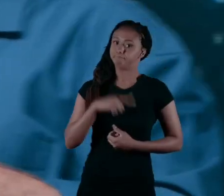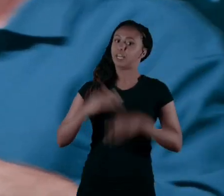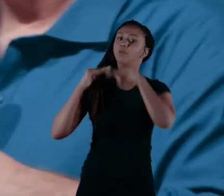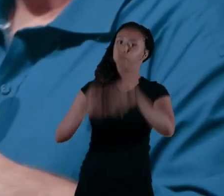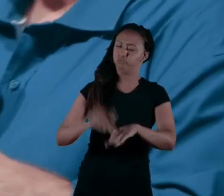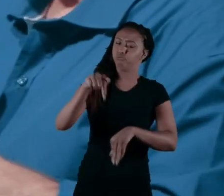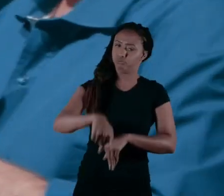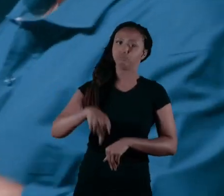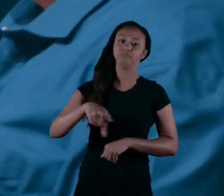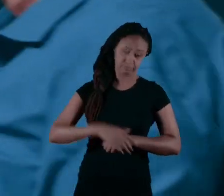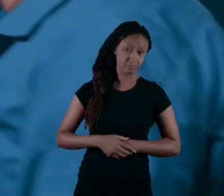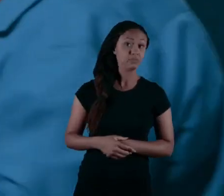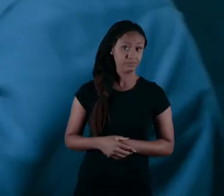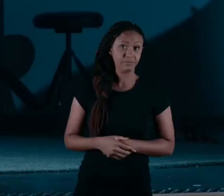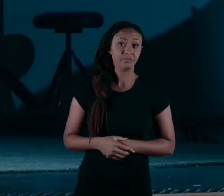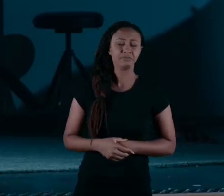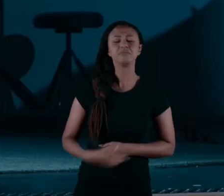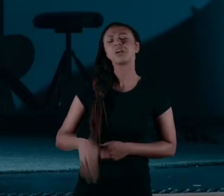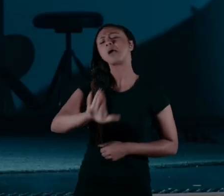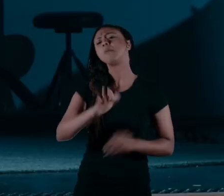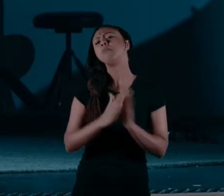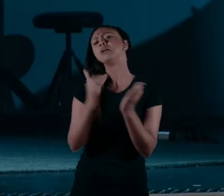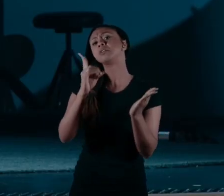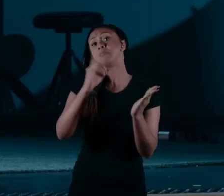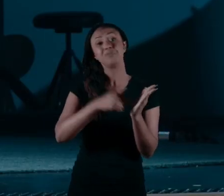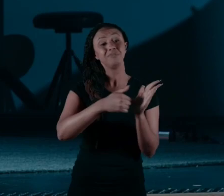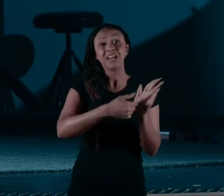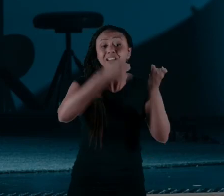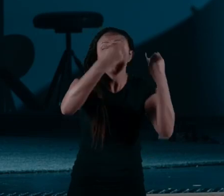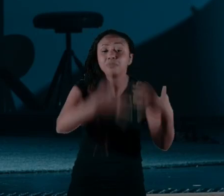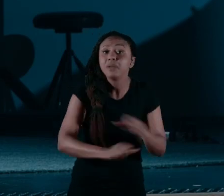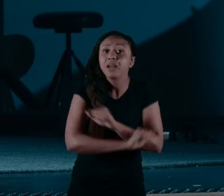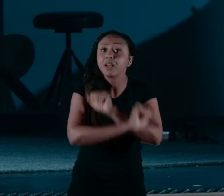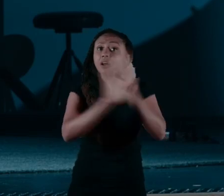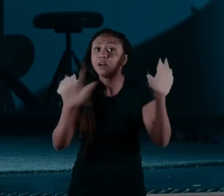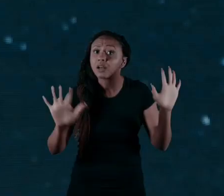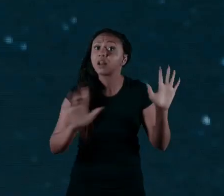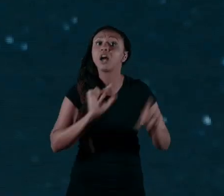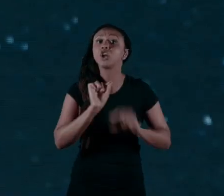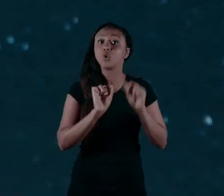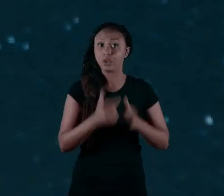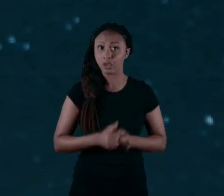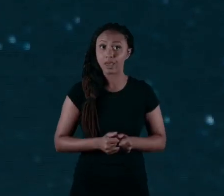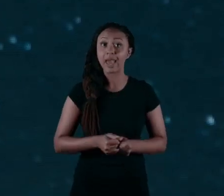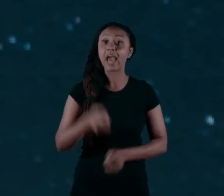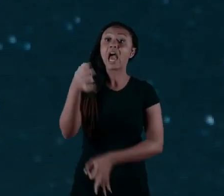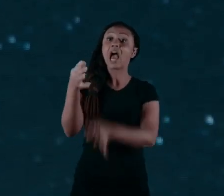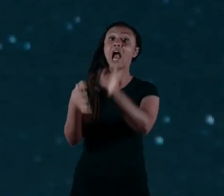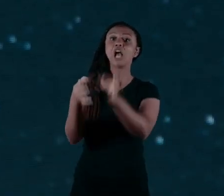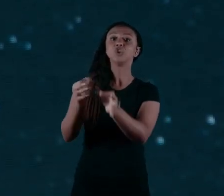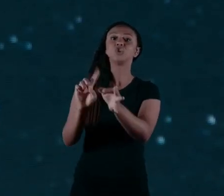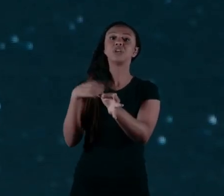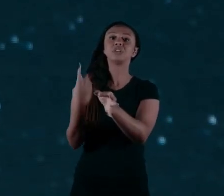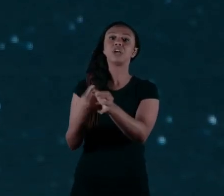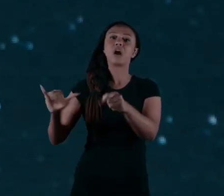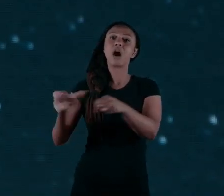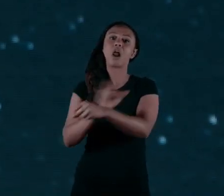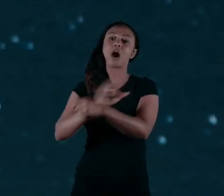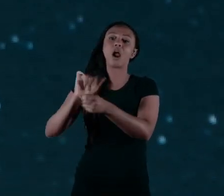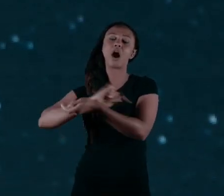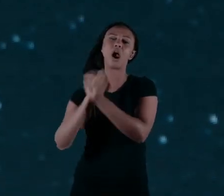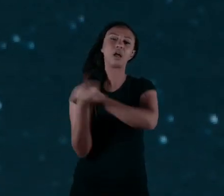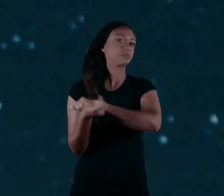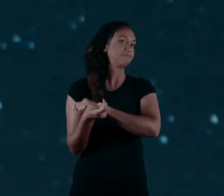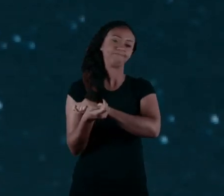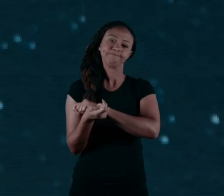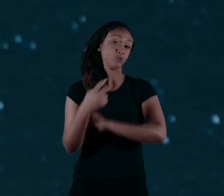dizendo. Mas a Bíblia diz claramente que nós não devemos perverter a justiça. Deuteronômio